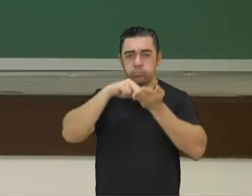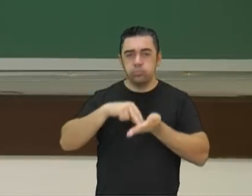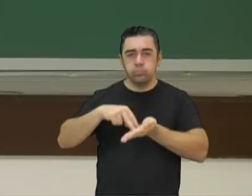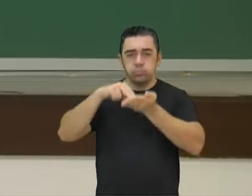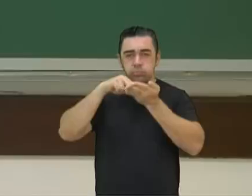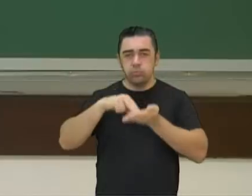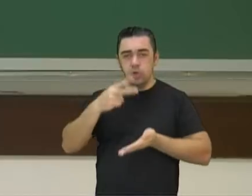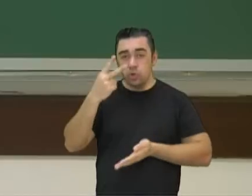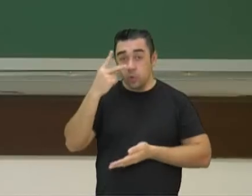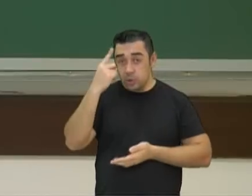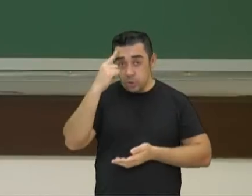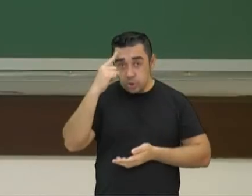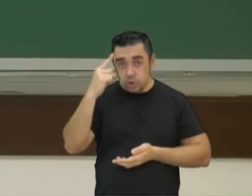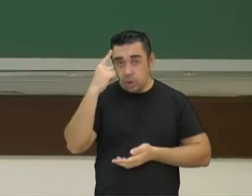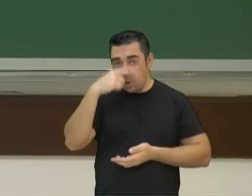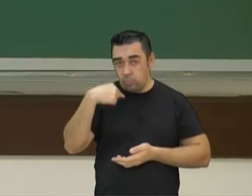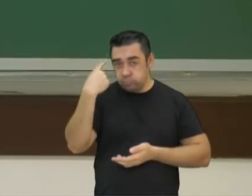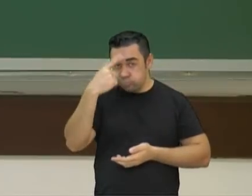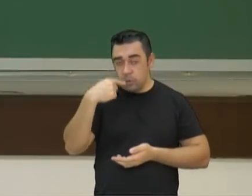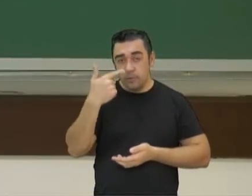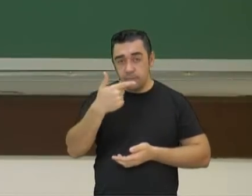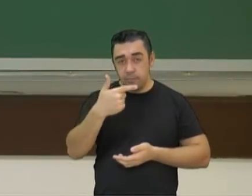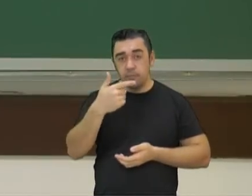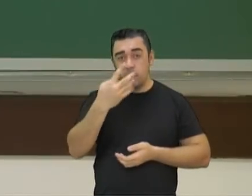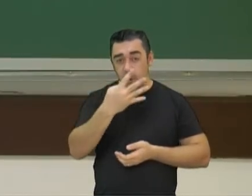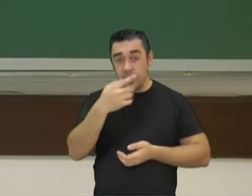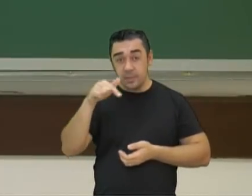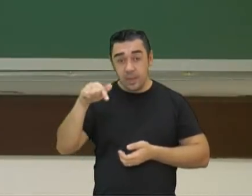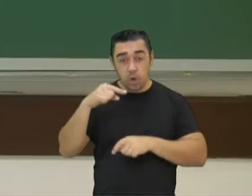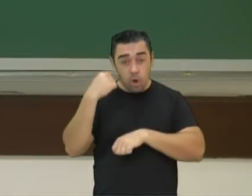2 dias inteiros com esse equipamento aí.